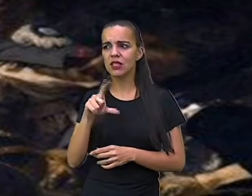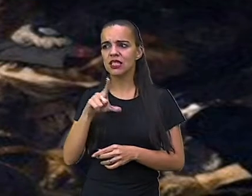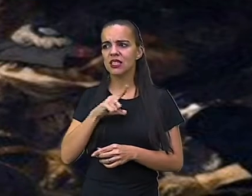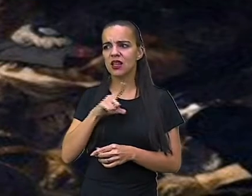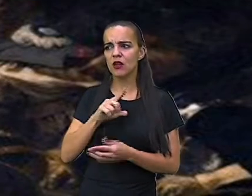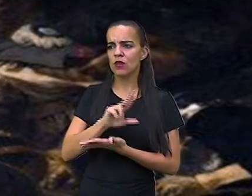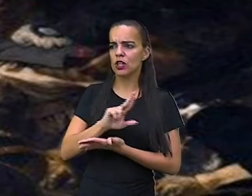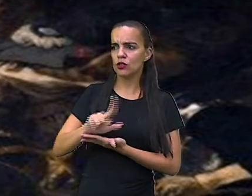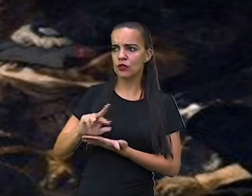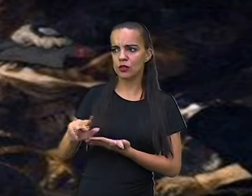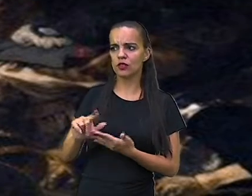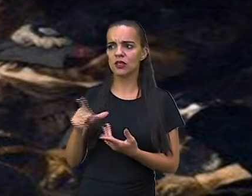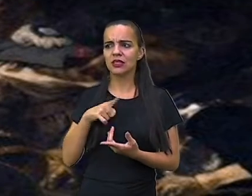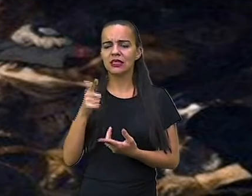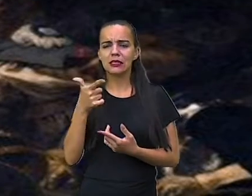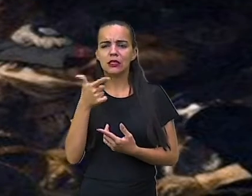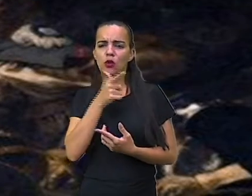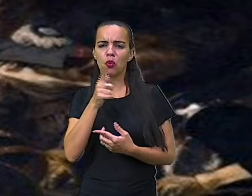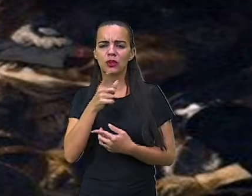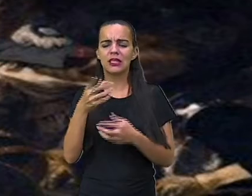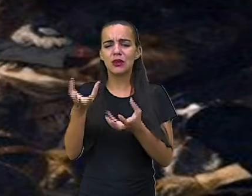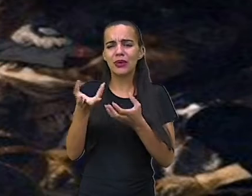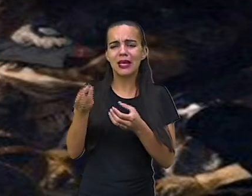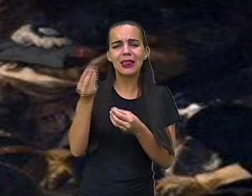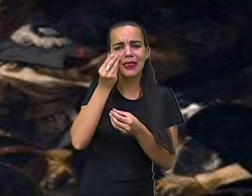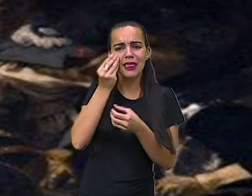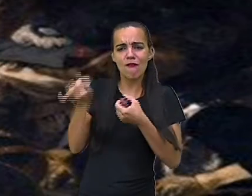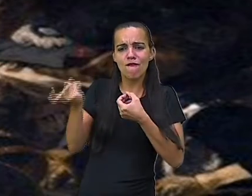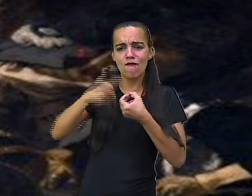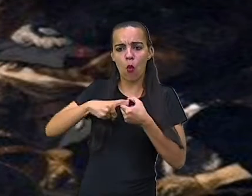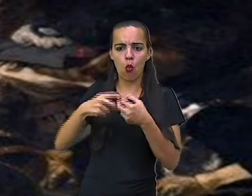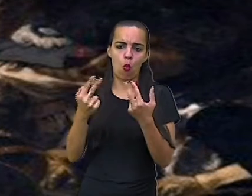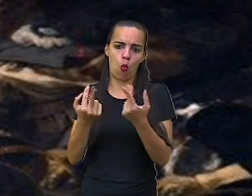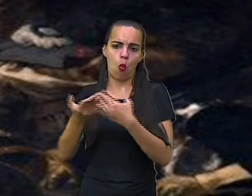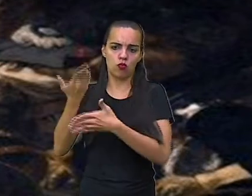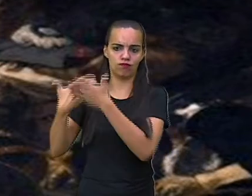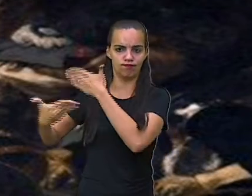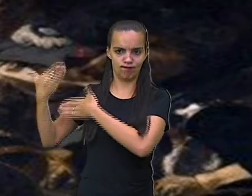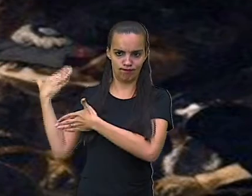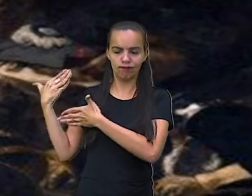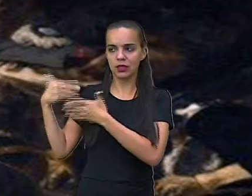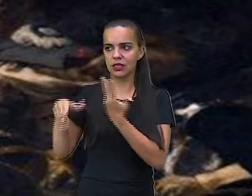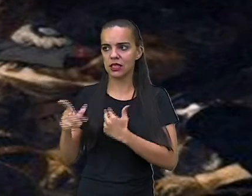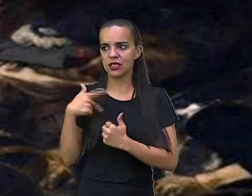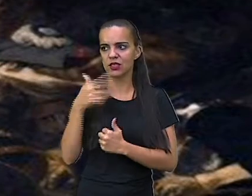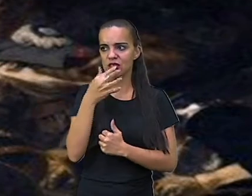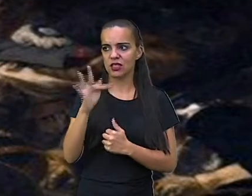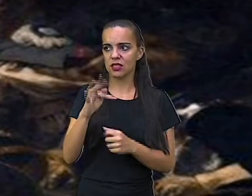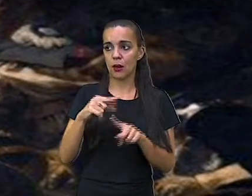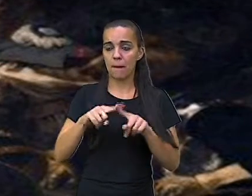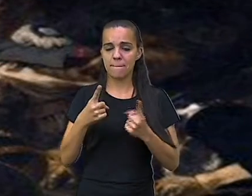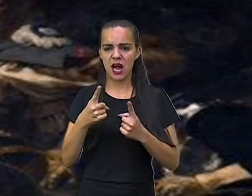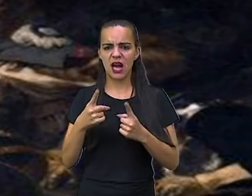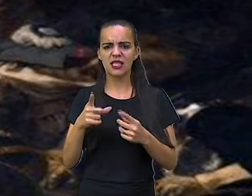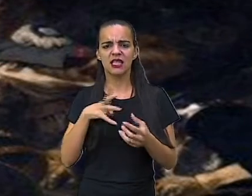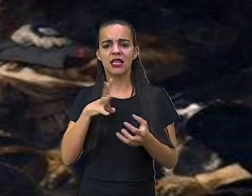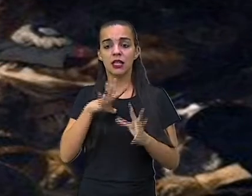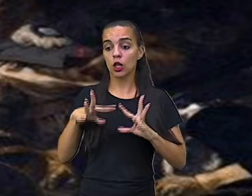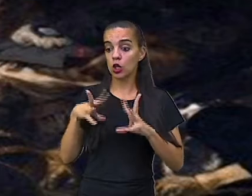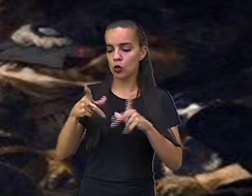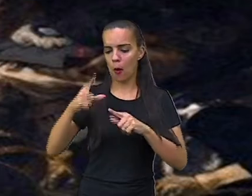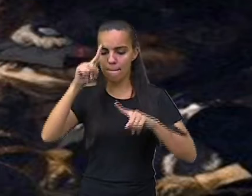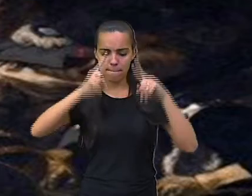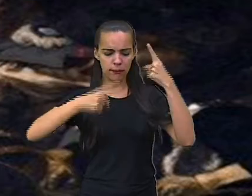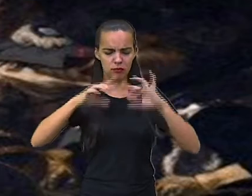da oposição ao tentar recuperar o prestígio absolutista, aquele que controlava todos os poderes em sua mão, que